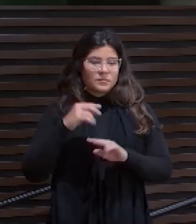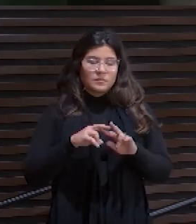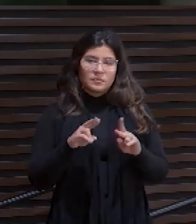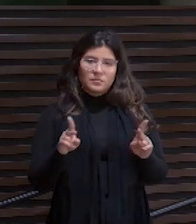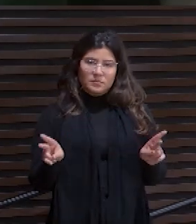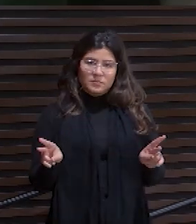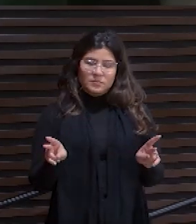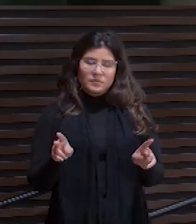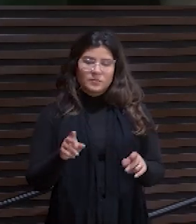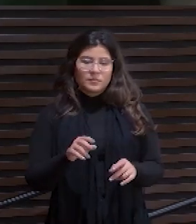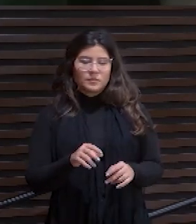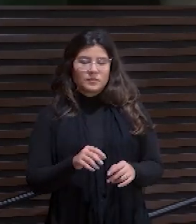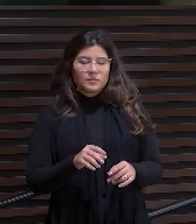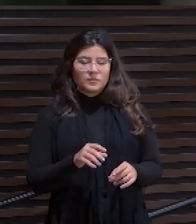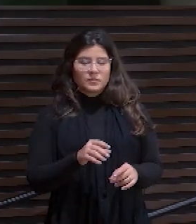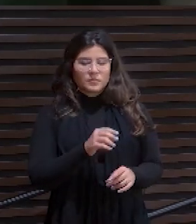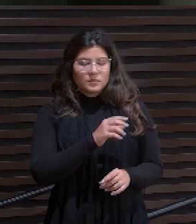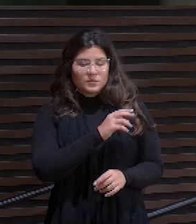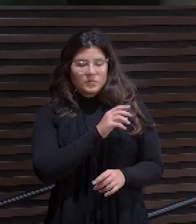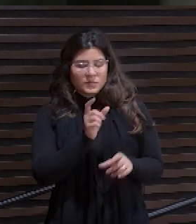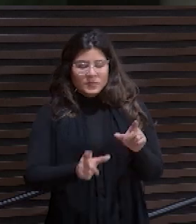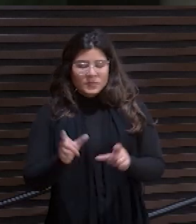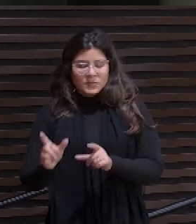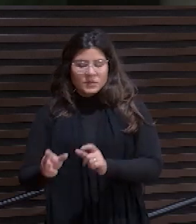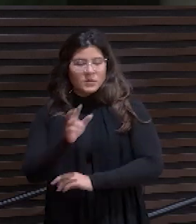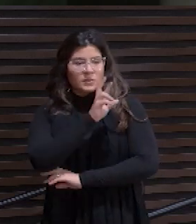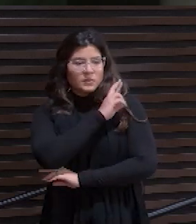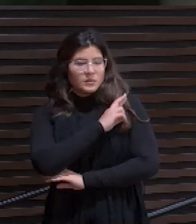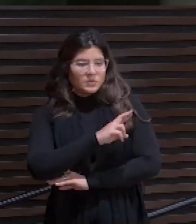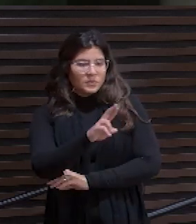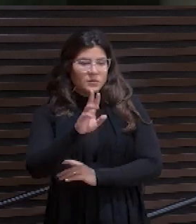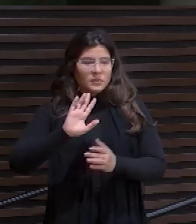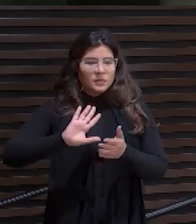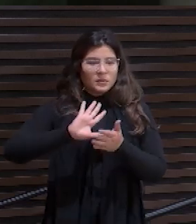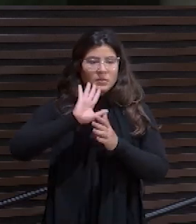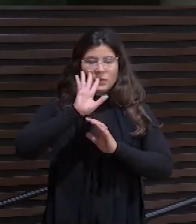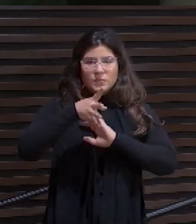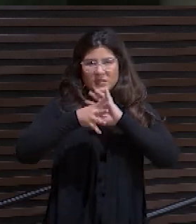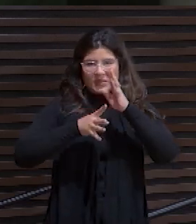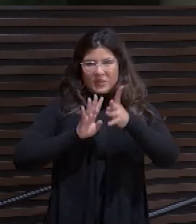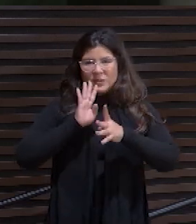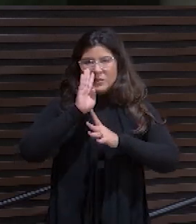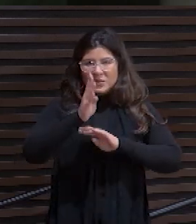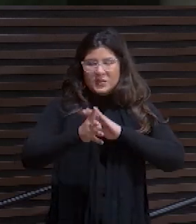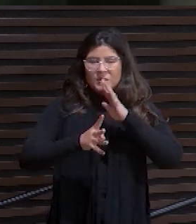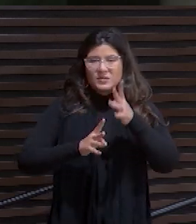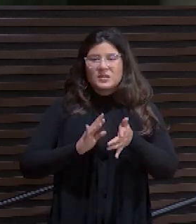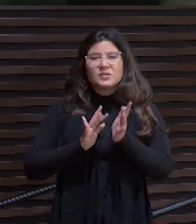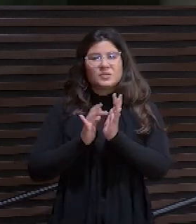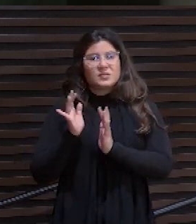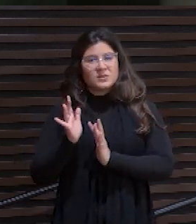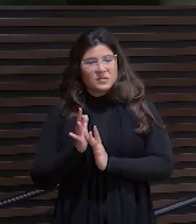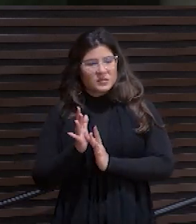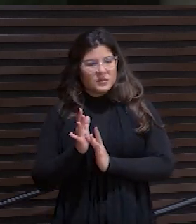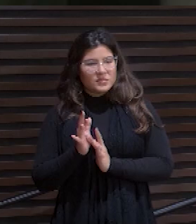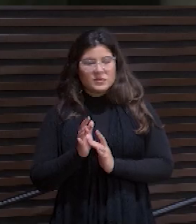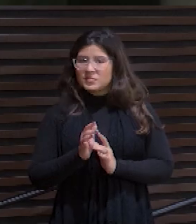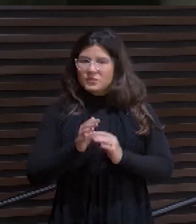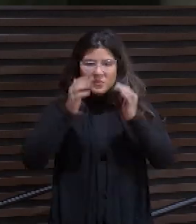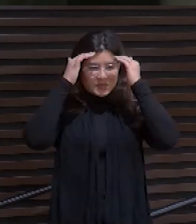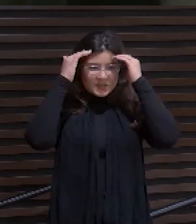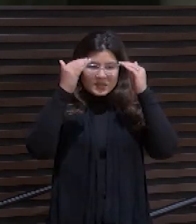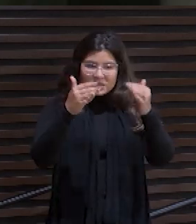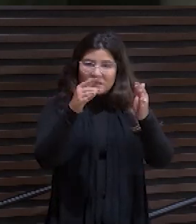estavam acusando Jesus de quebrar a lei de Deus. Então, muitas vezes eles acusavam Jesus